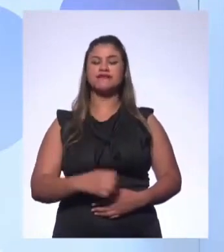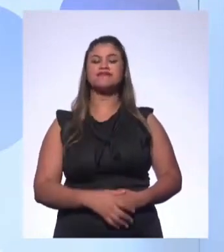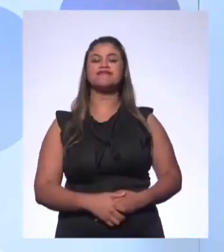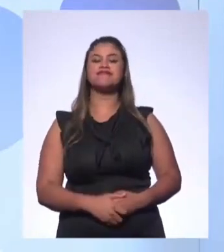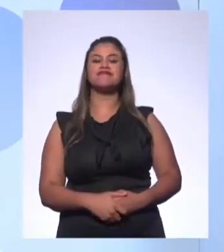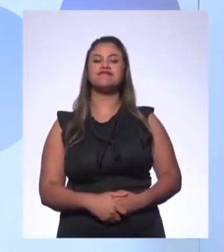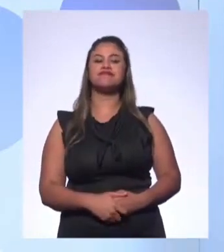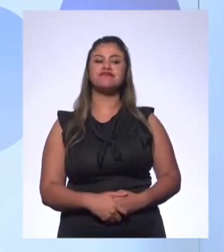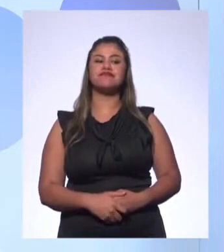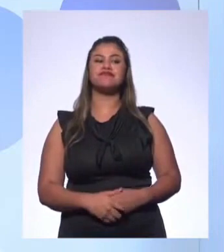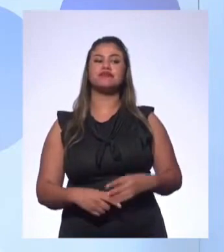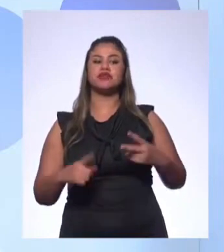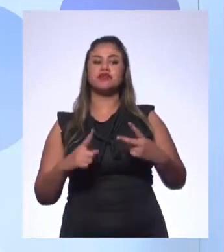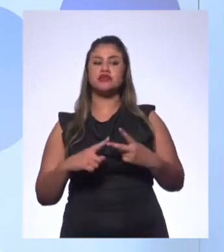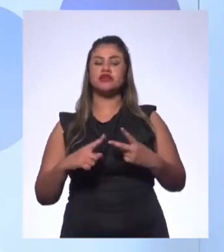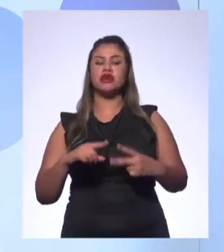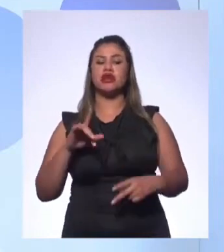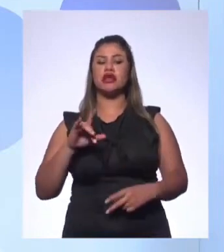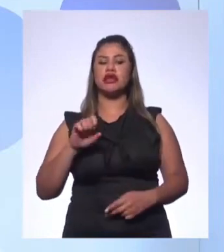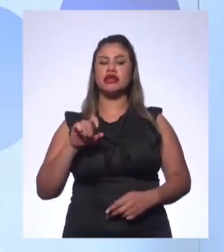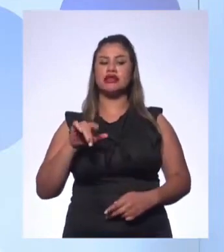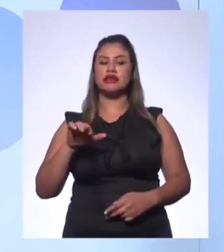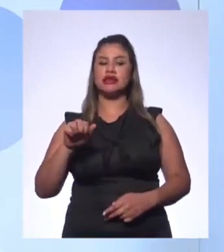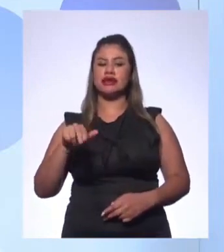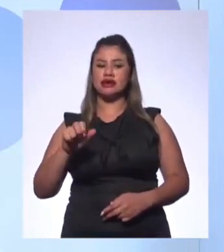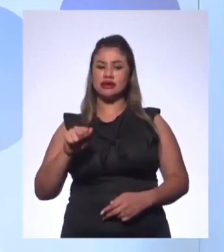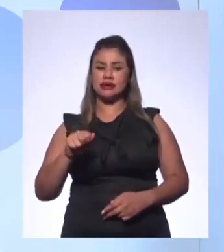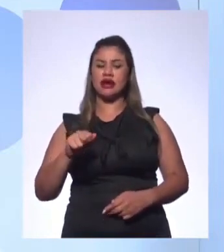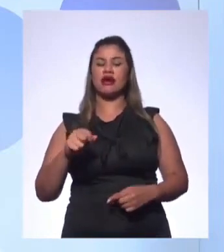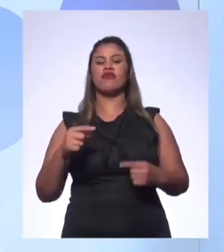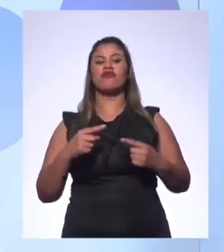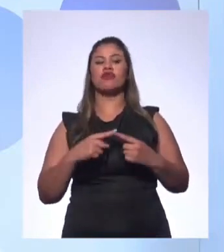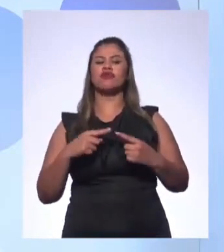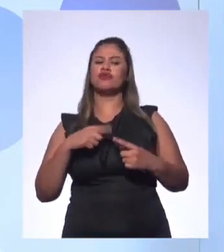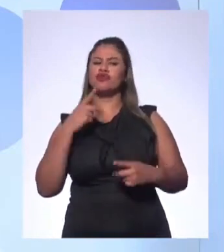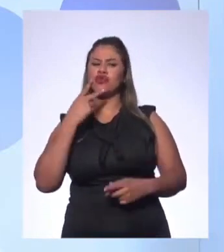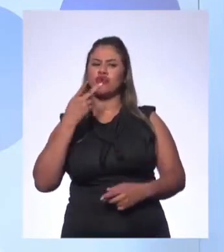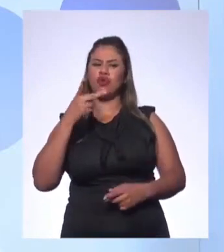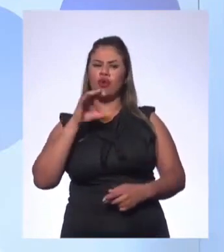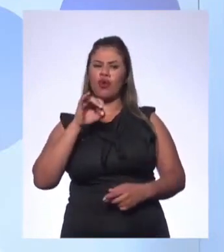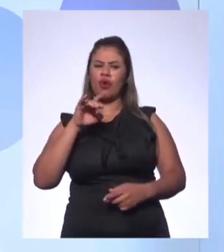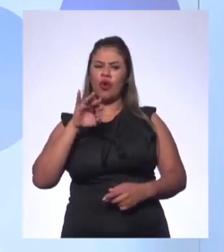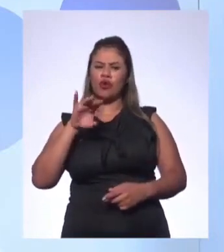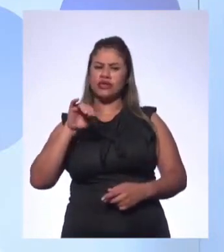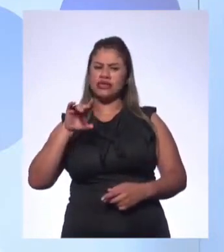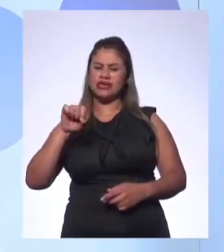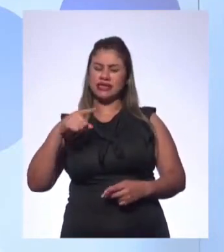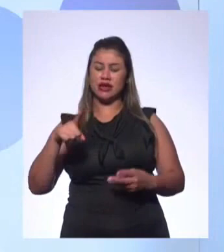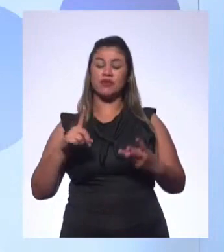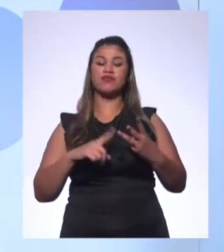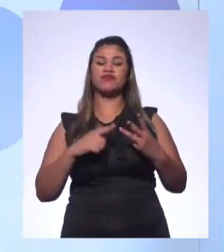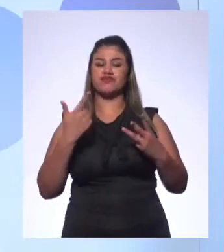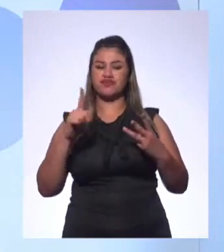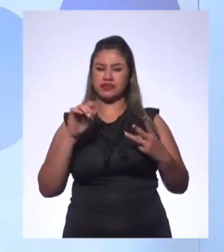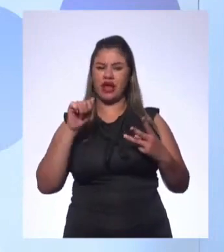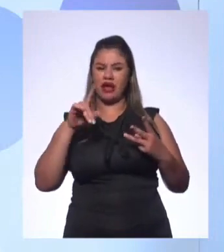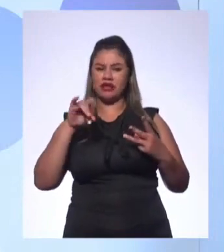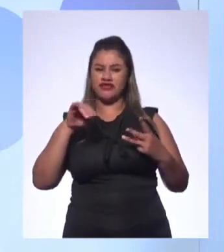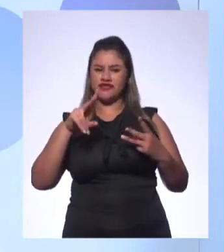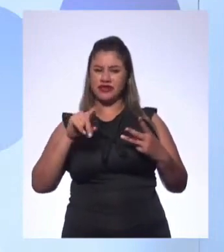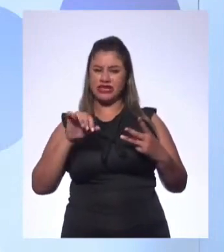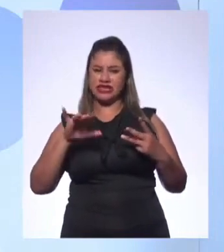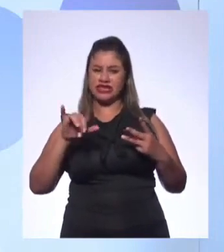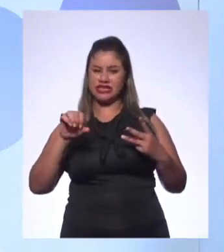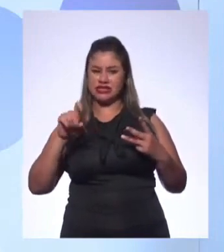Aparecida. A professora Eliana colocou concessão, professora Estela, adversidade,